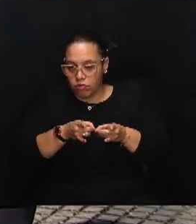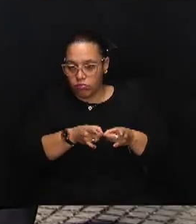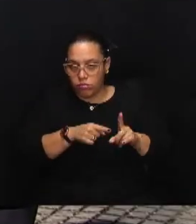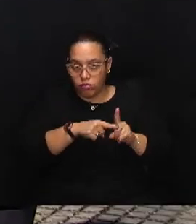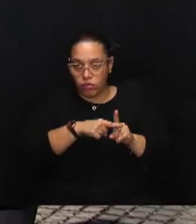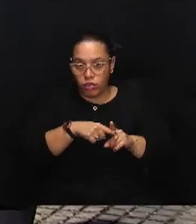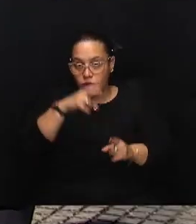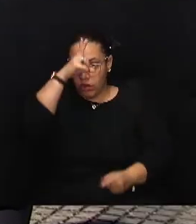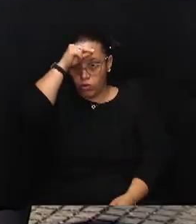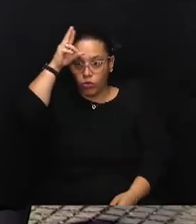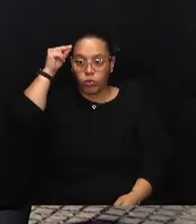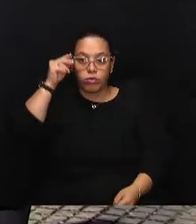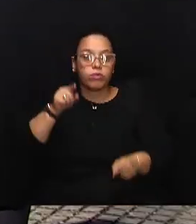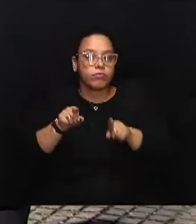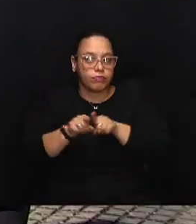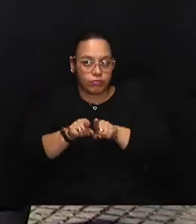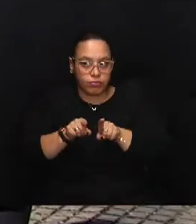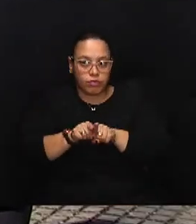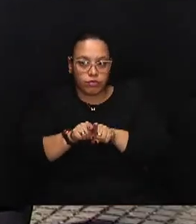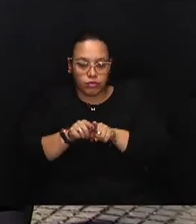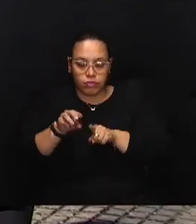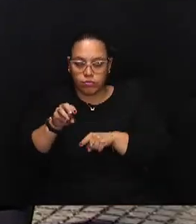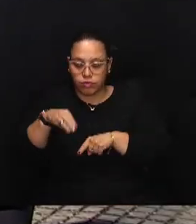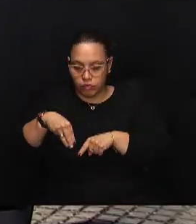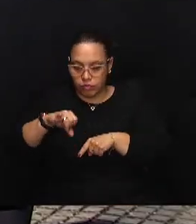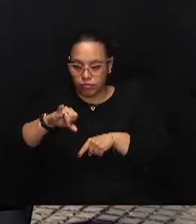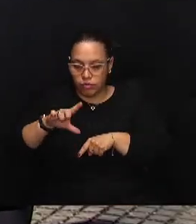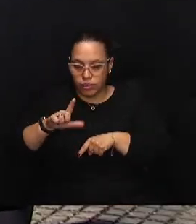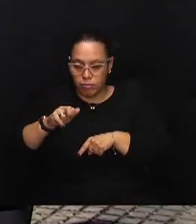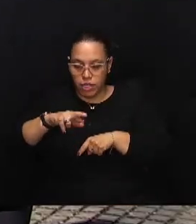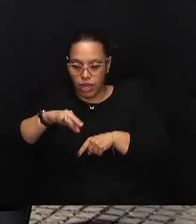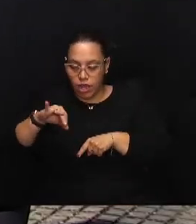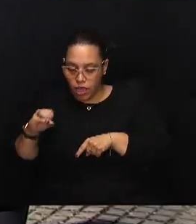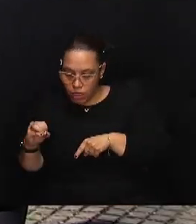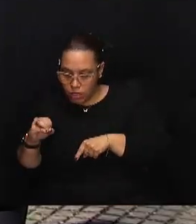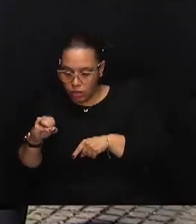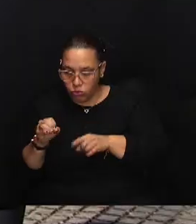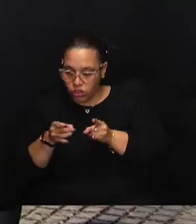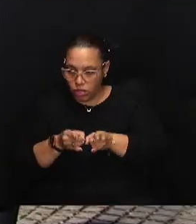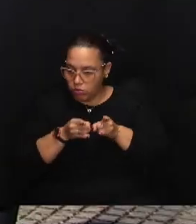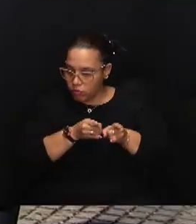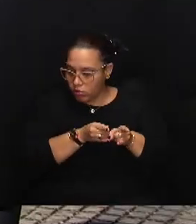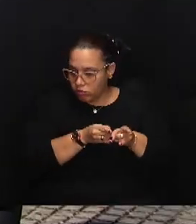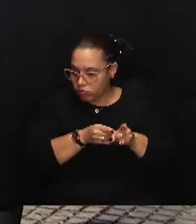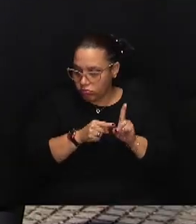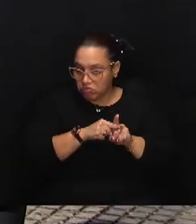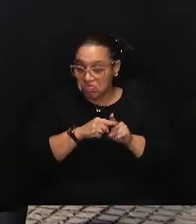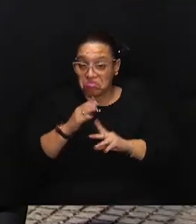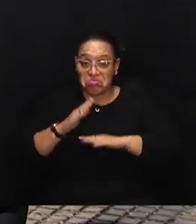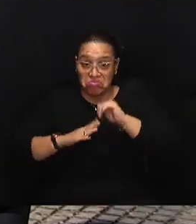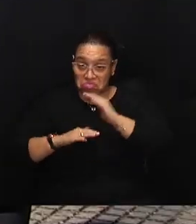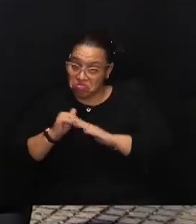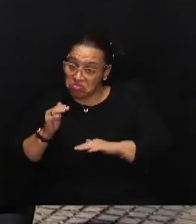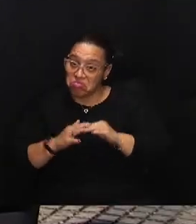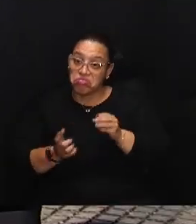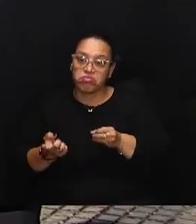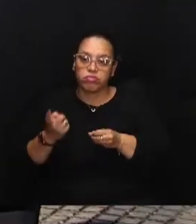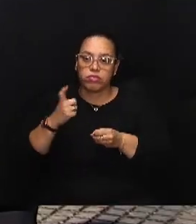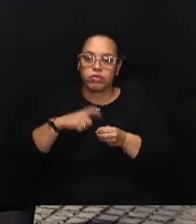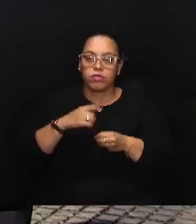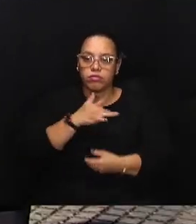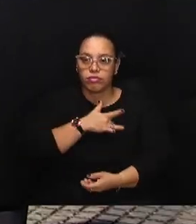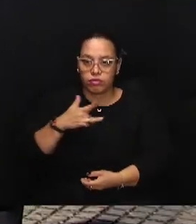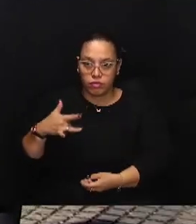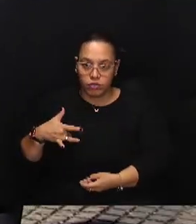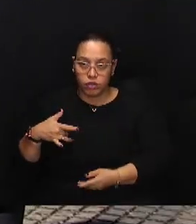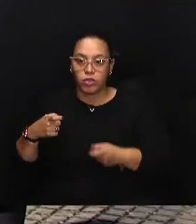foi prefeito da cidade também, mas se tornou milagreiro de cemitério. E o que é interessante, ele sempre teve uma atuação muito voltada para questões de saúde, por